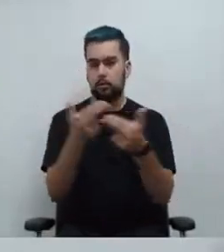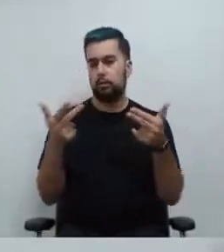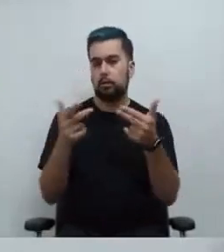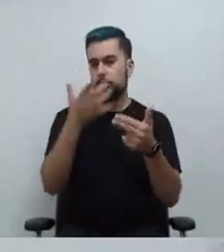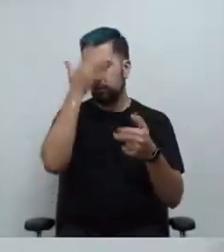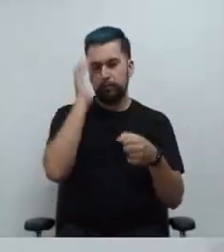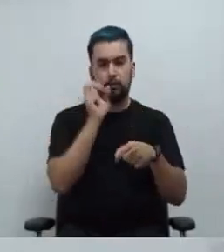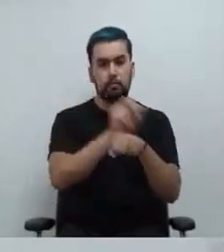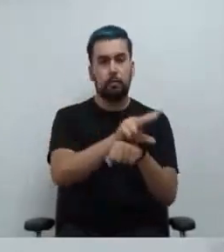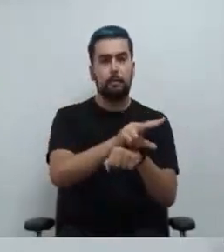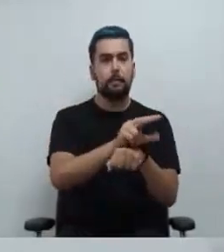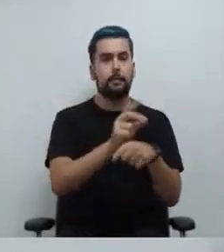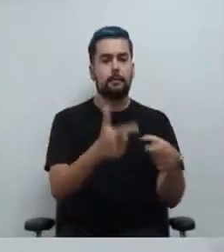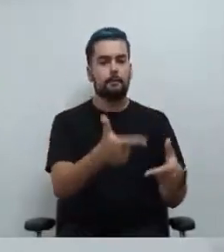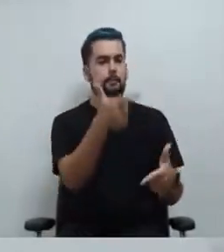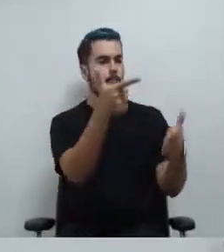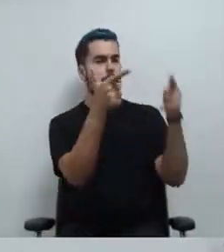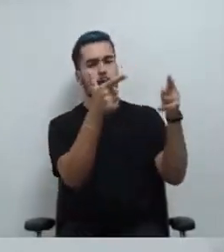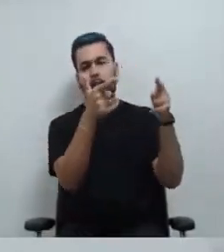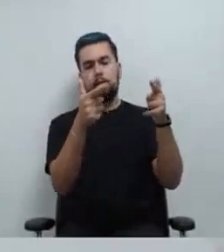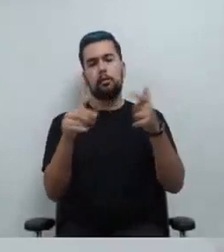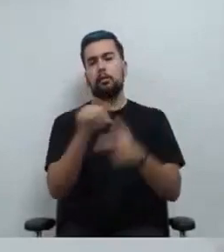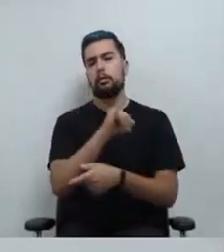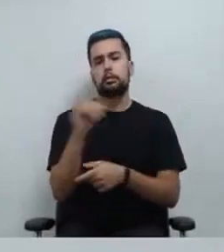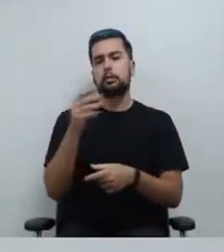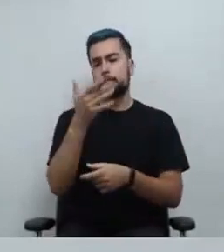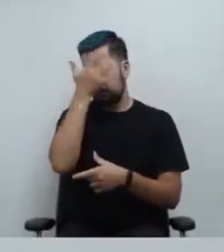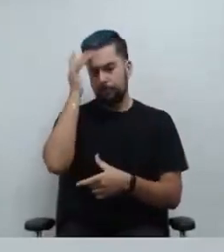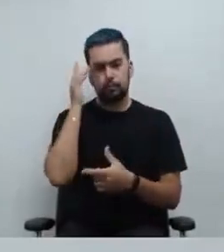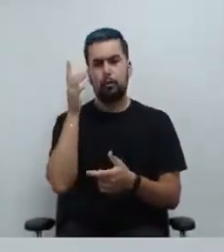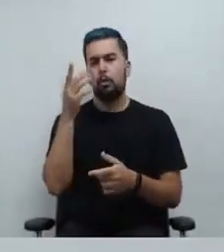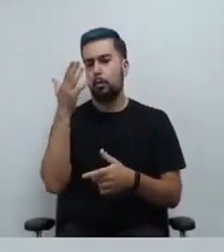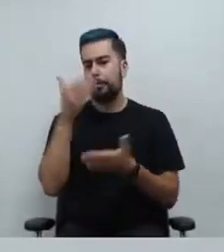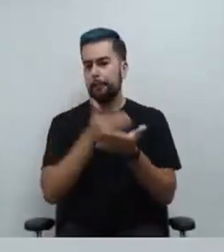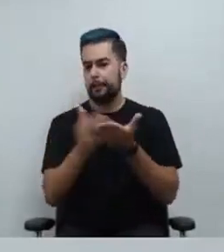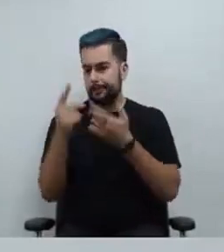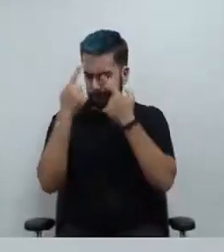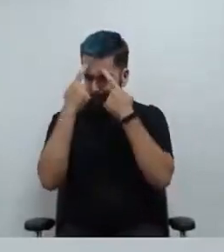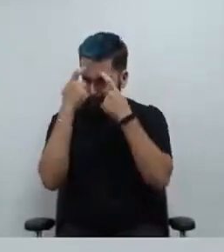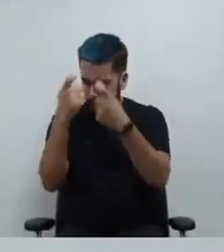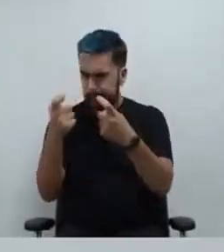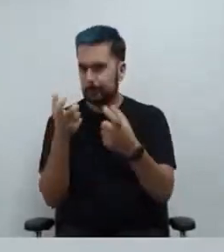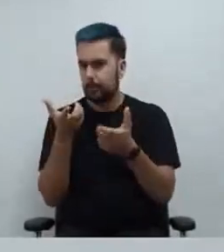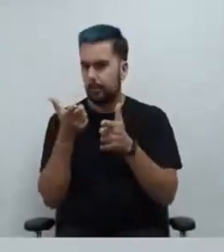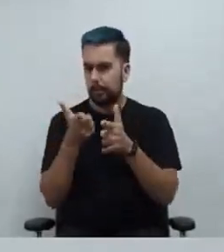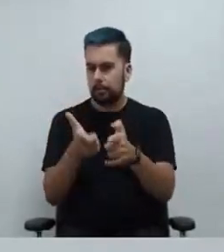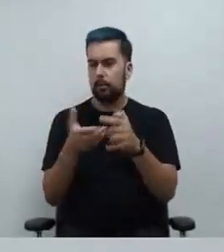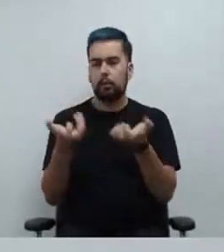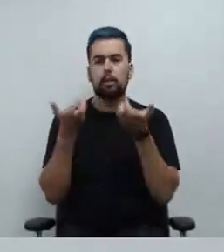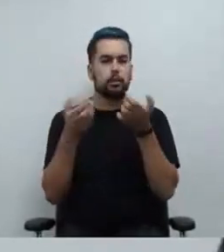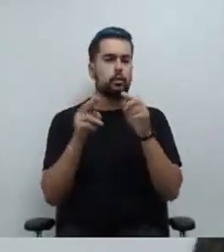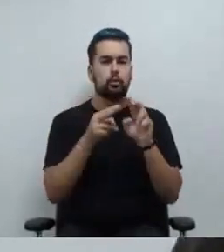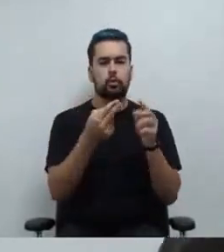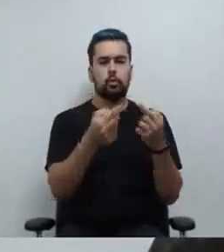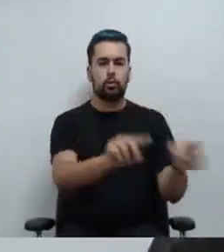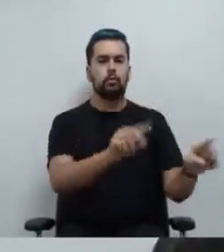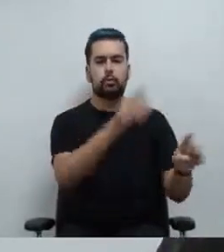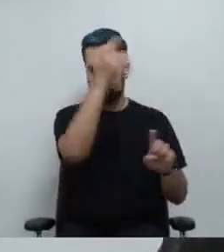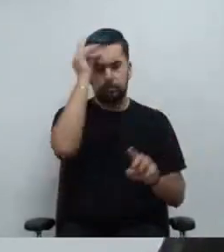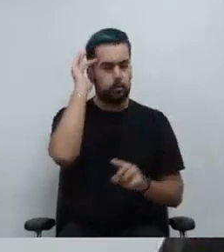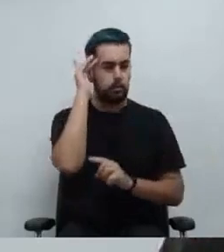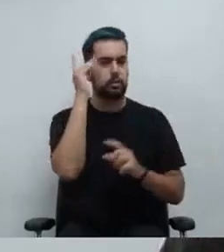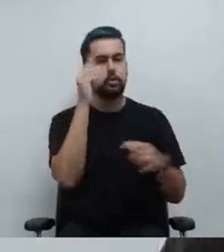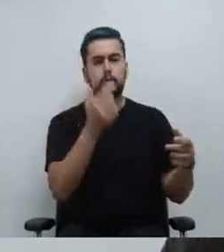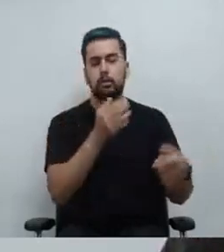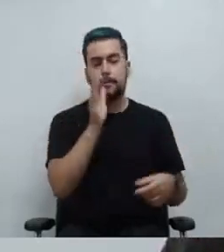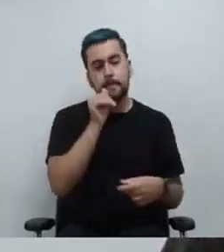entra armada, se alguém passa a ser violento dentro da unidade, contra um defensor, uma defensora, um servidor, um usuário,